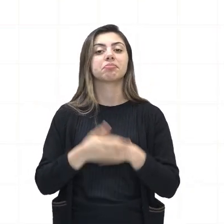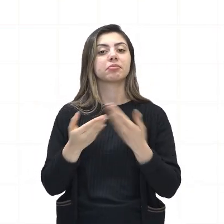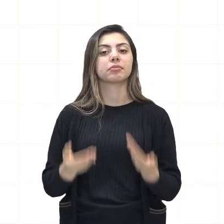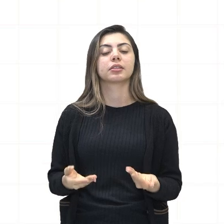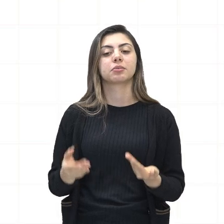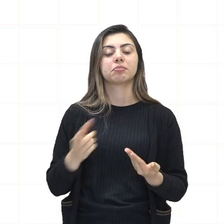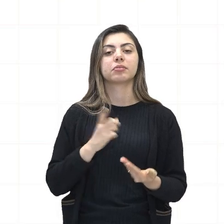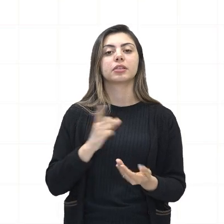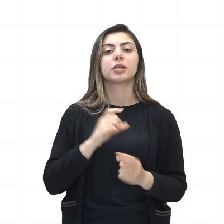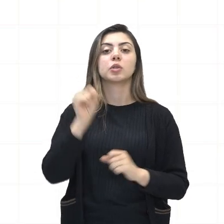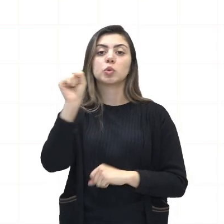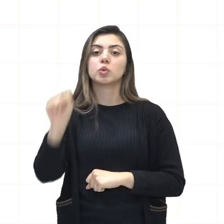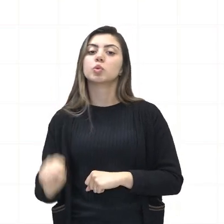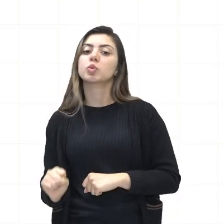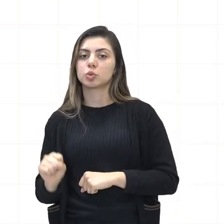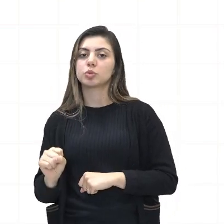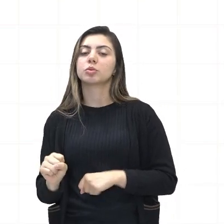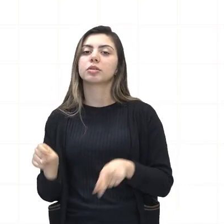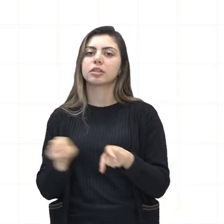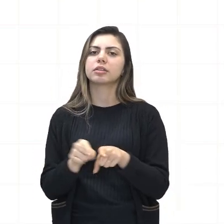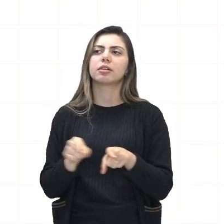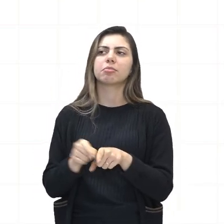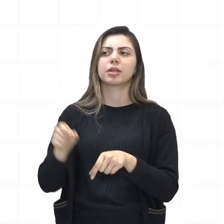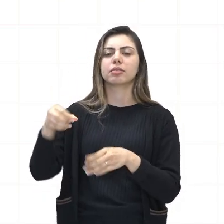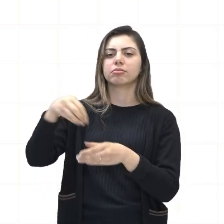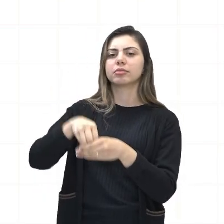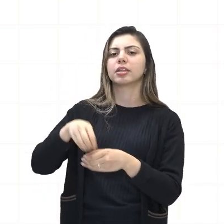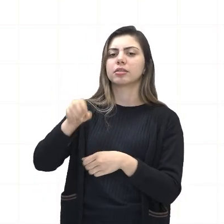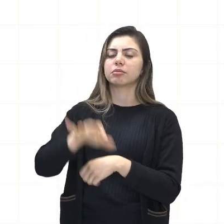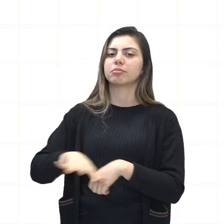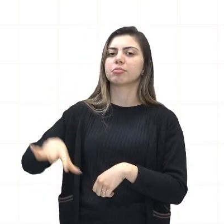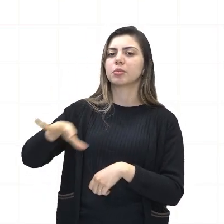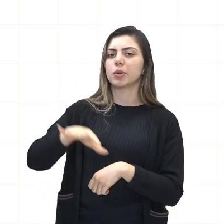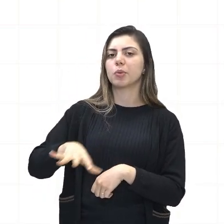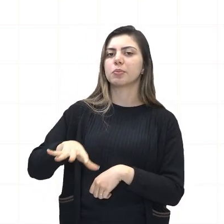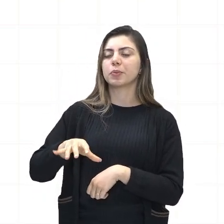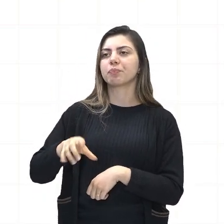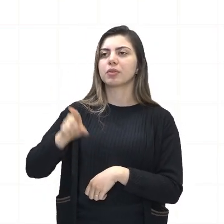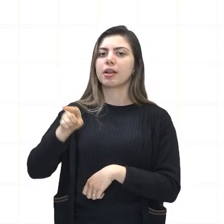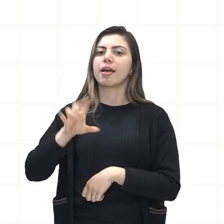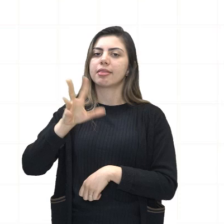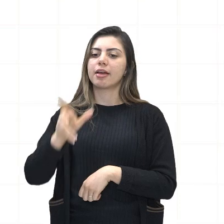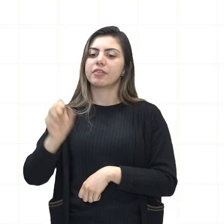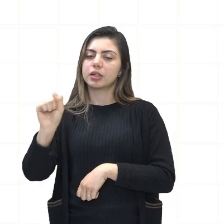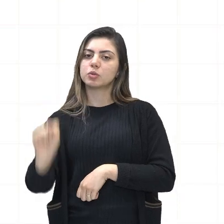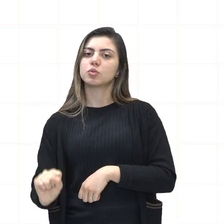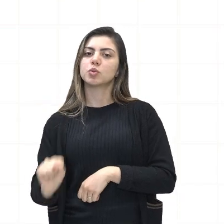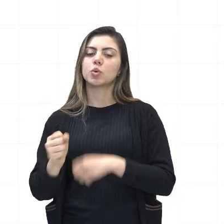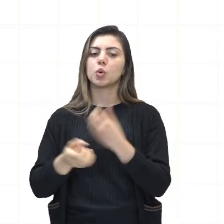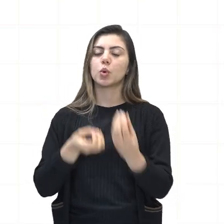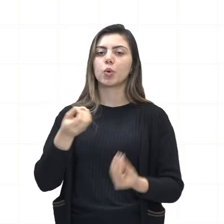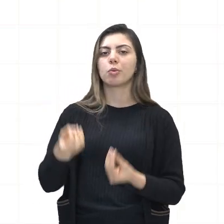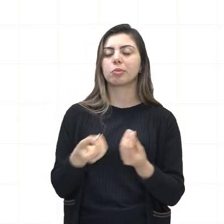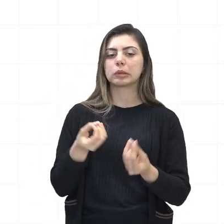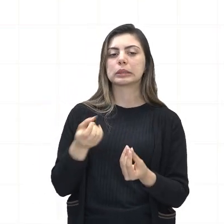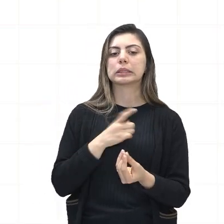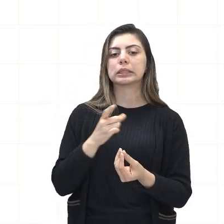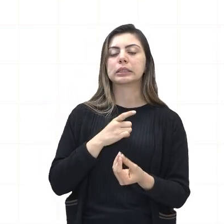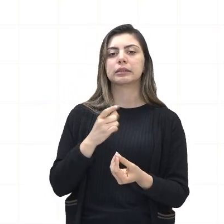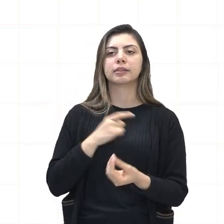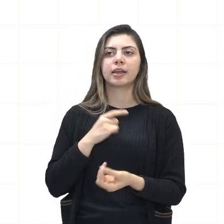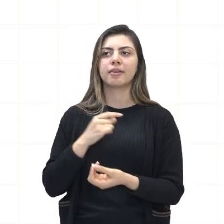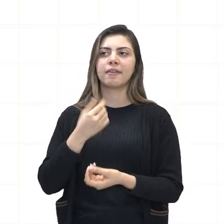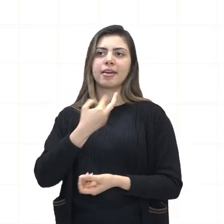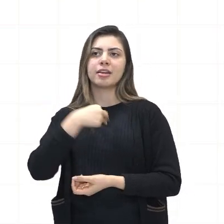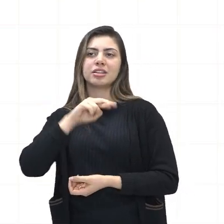no sentido sul, e até mesmo dentro do deserto do Saara, vão ter ali uma multiplicidade de